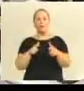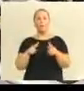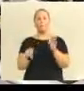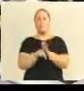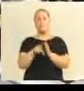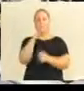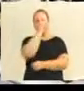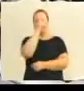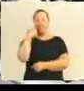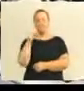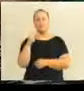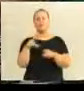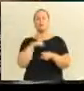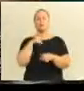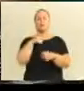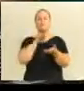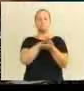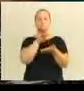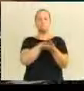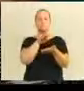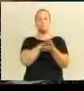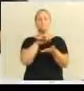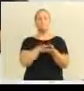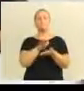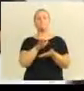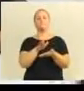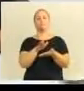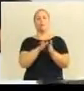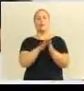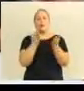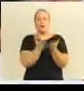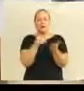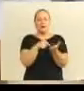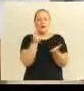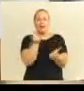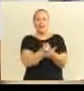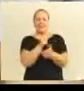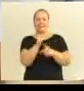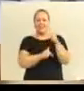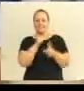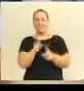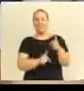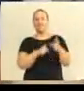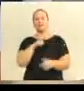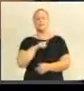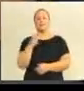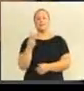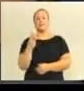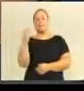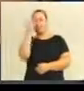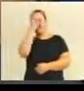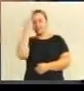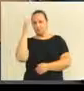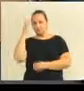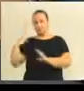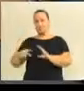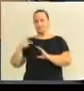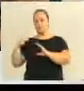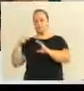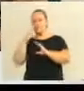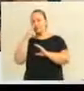agora com o reforço de três servidores da câmara de vereadores que irão ajudar nesse trabalho buscando assim agilizar o atendimento ficamos felizes de ter